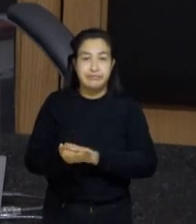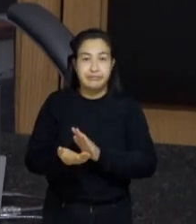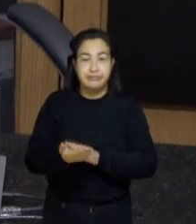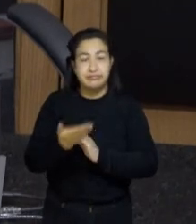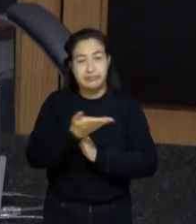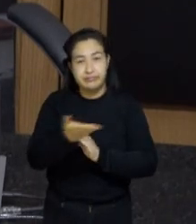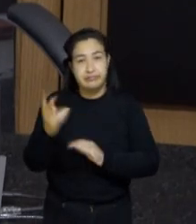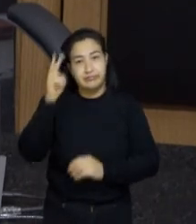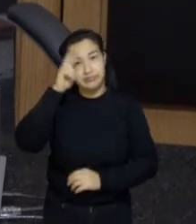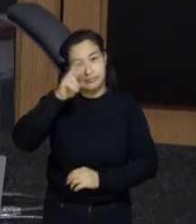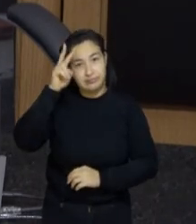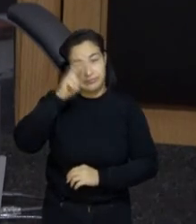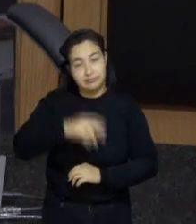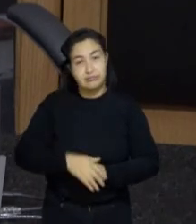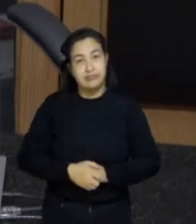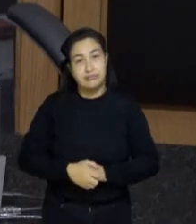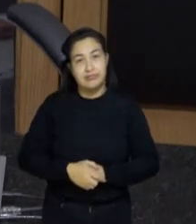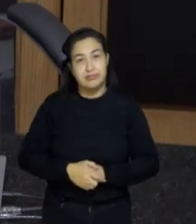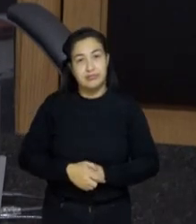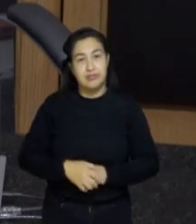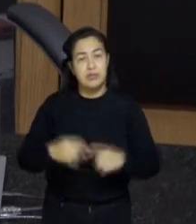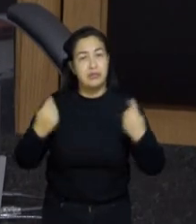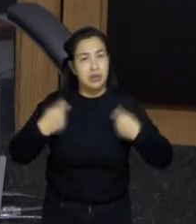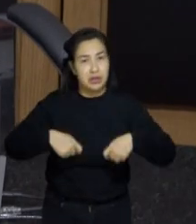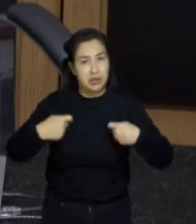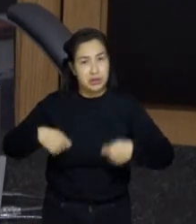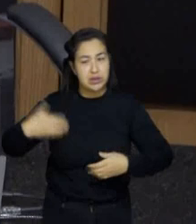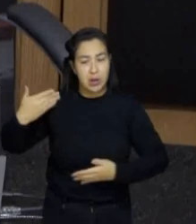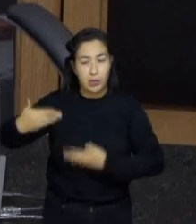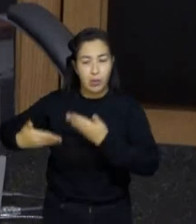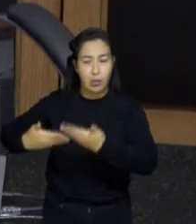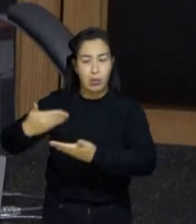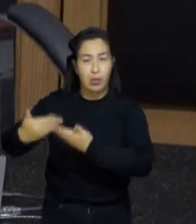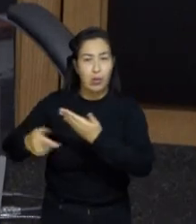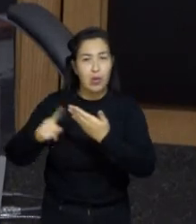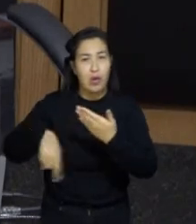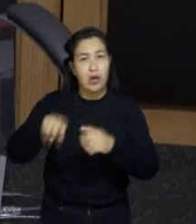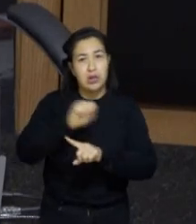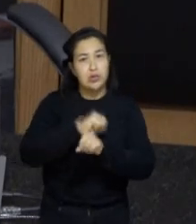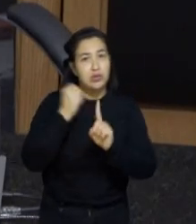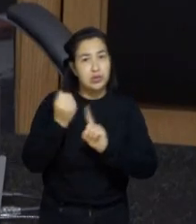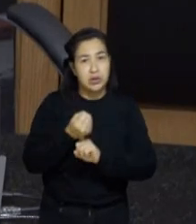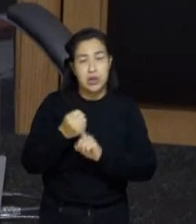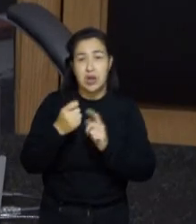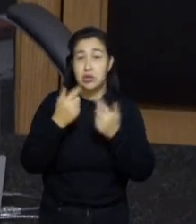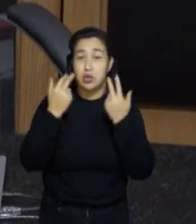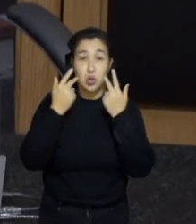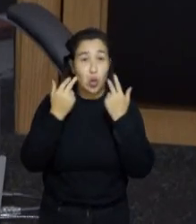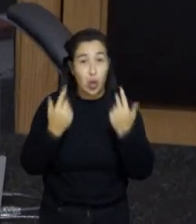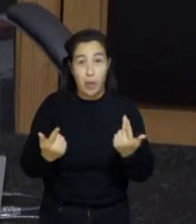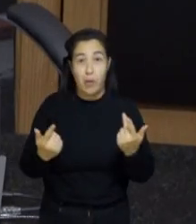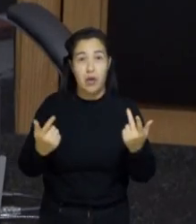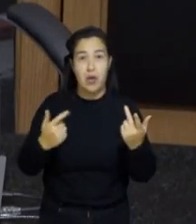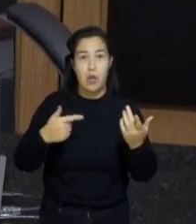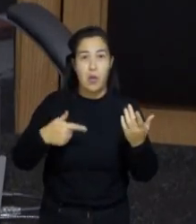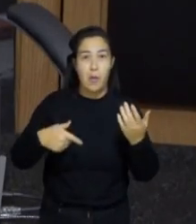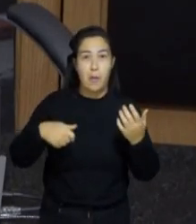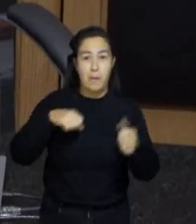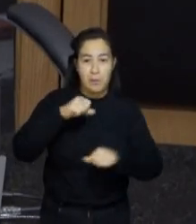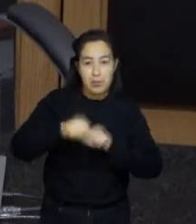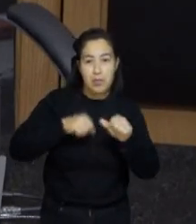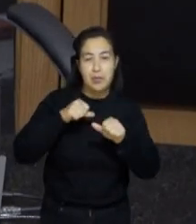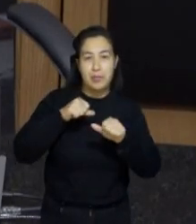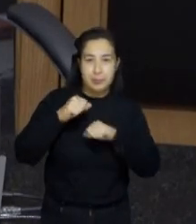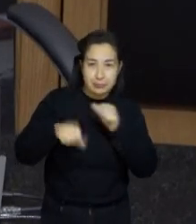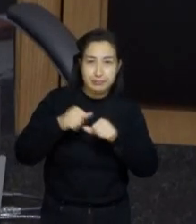gente moralize esse processo que a gente está vivendo, que é da sociedade, a sociedade está sempre em movimento, em construção, e por isso eu